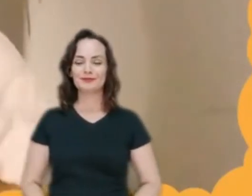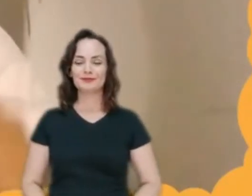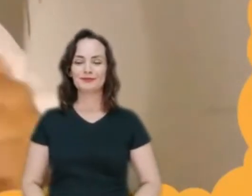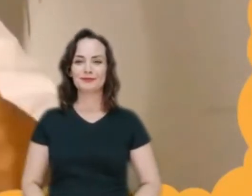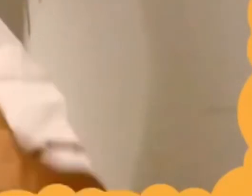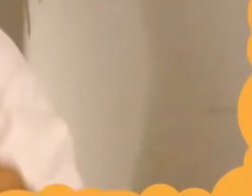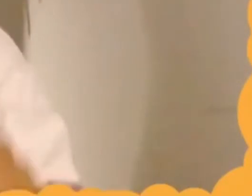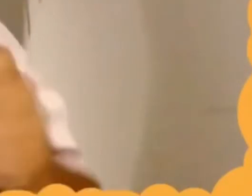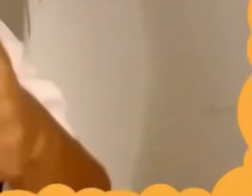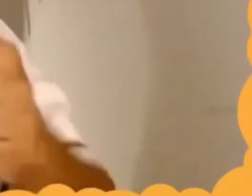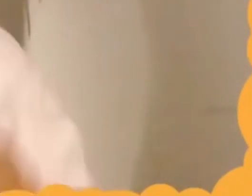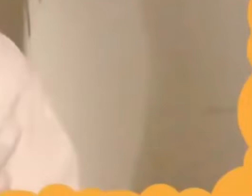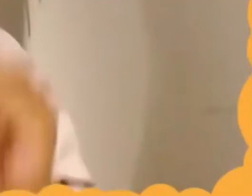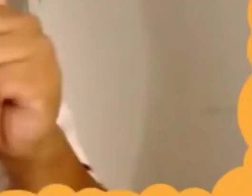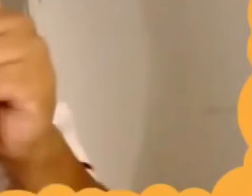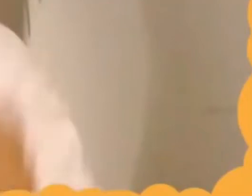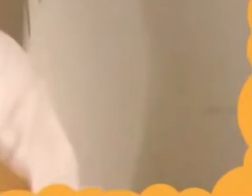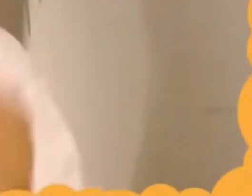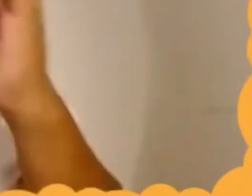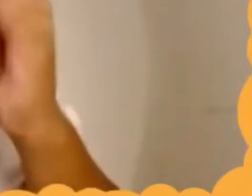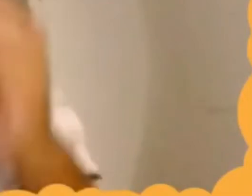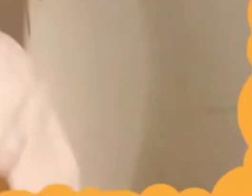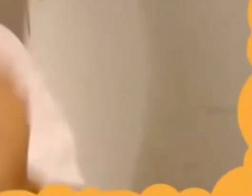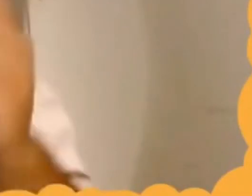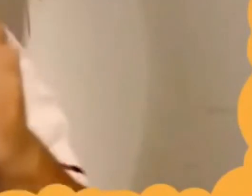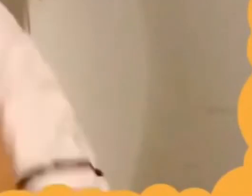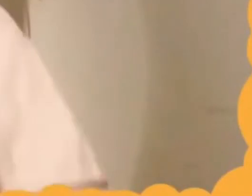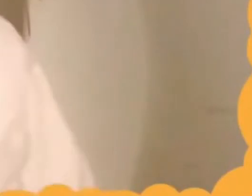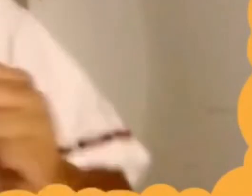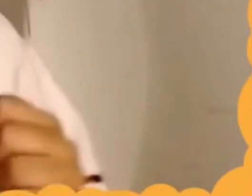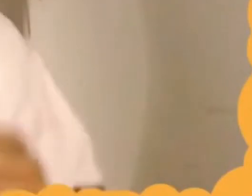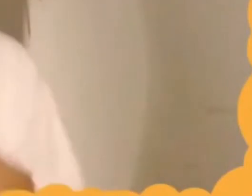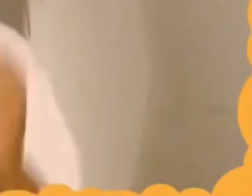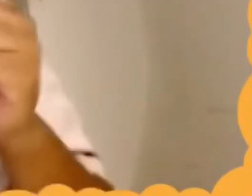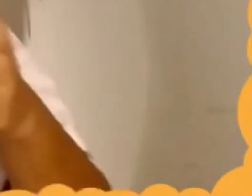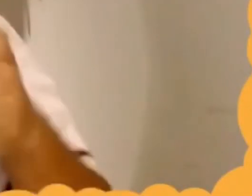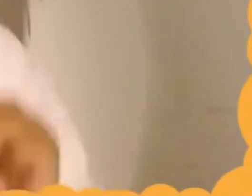Palo, Palo. Palo, Palito, Palo, E.